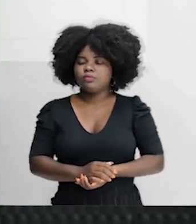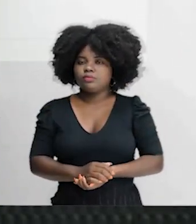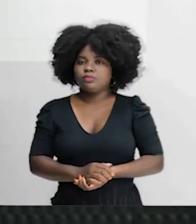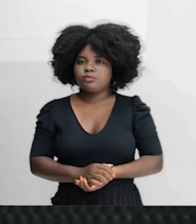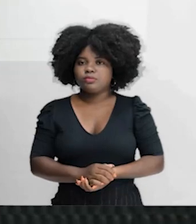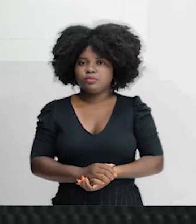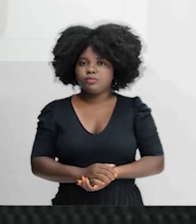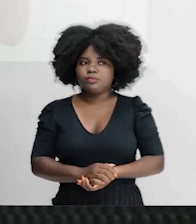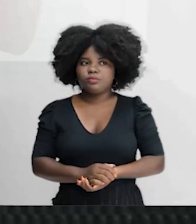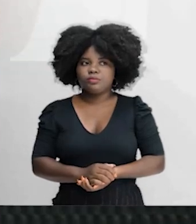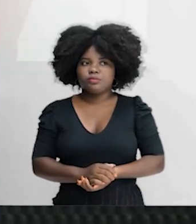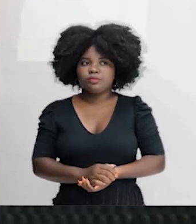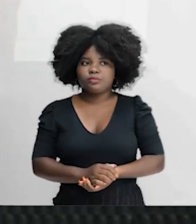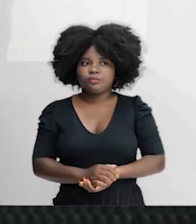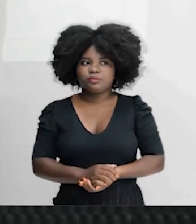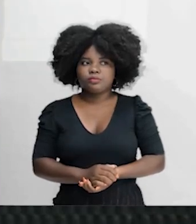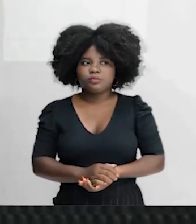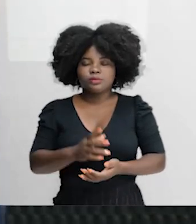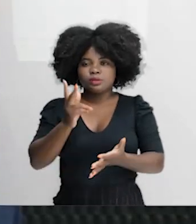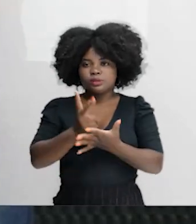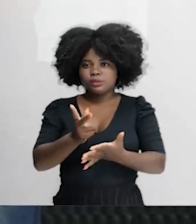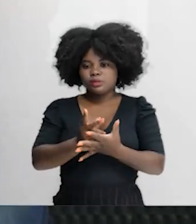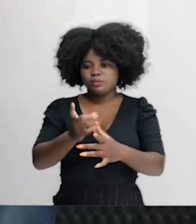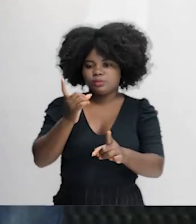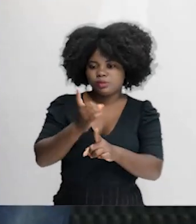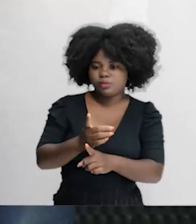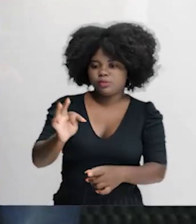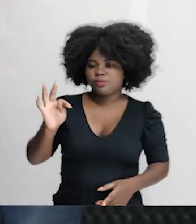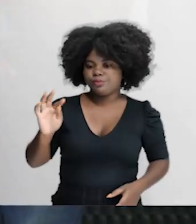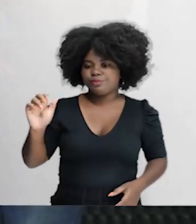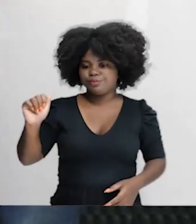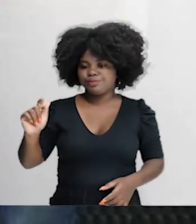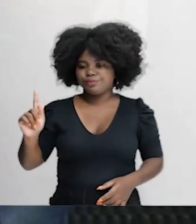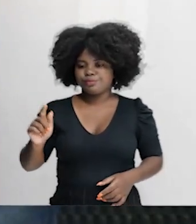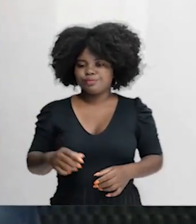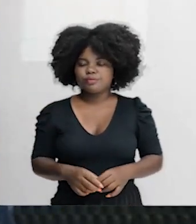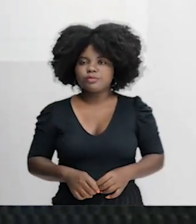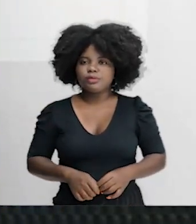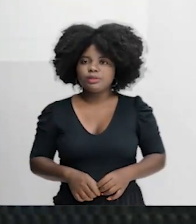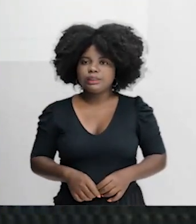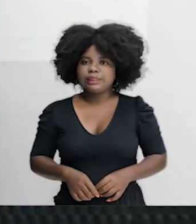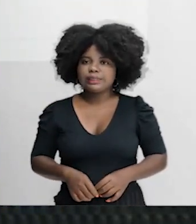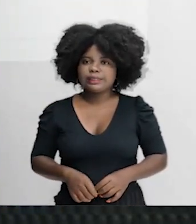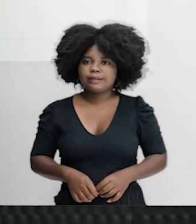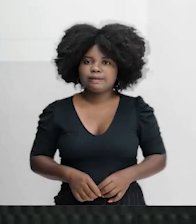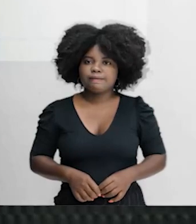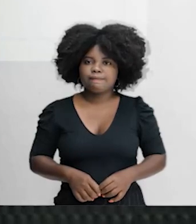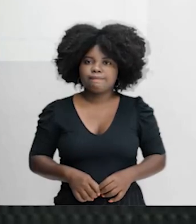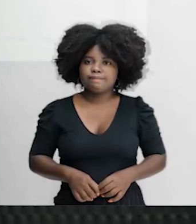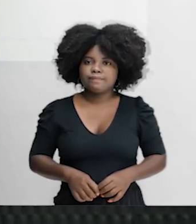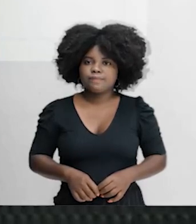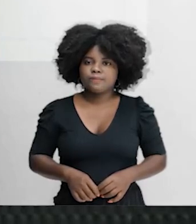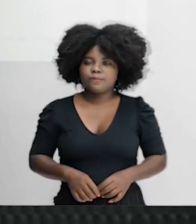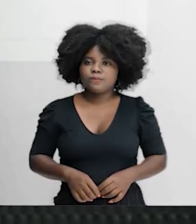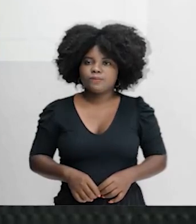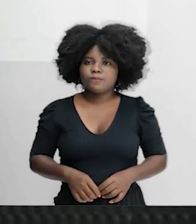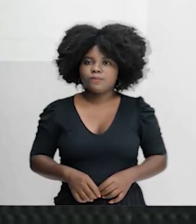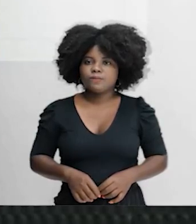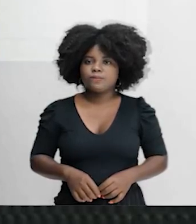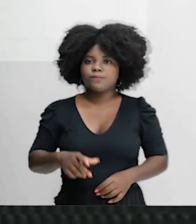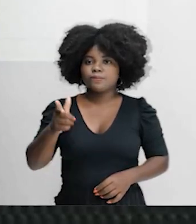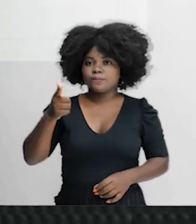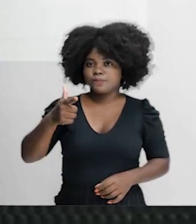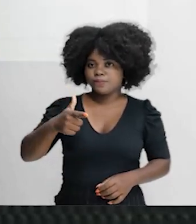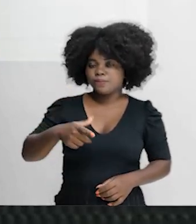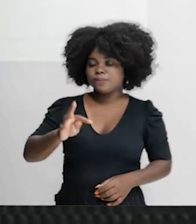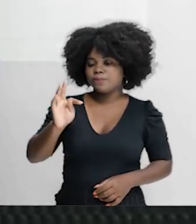arcos. Certinho? Então, é nela que nós vamos encontrar o valor da tangente. Beleza? Então, a tangente de